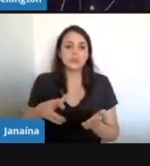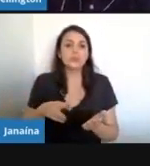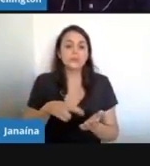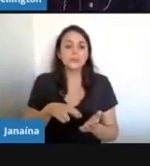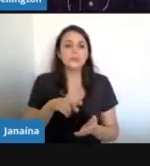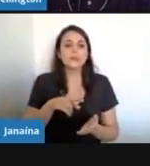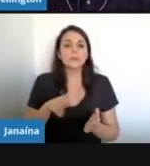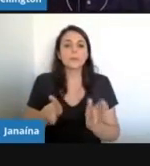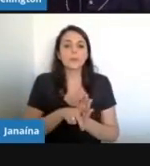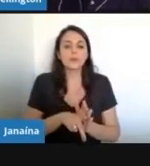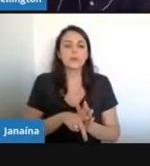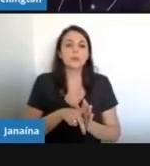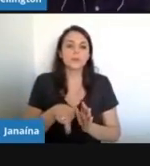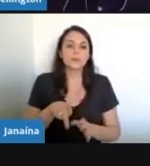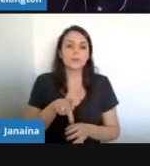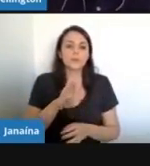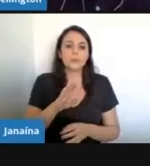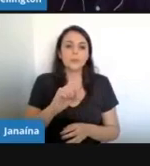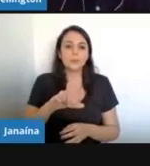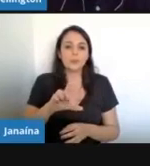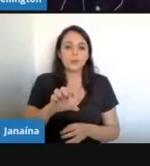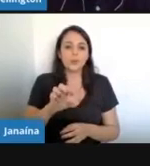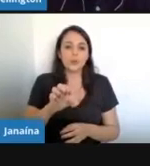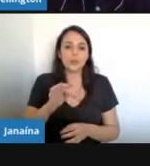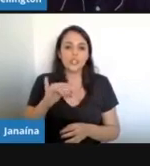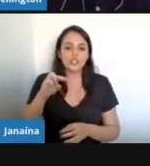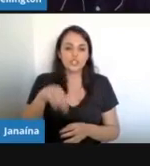epidemiológico da